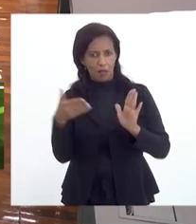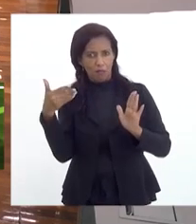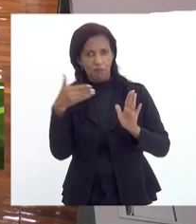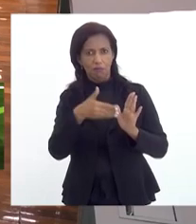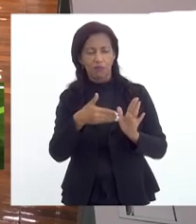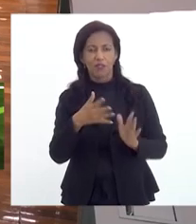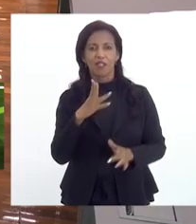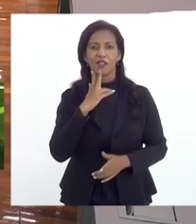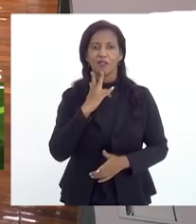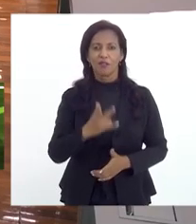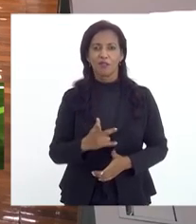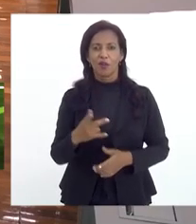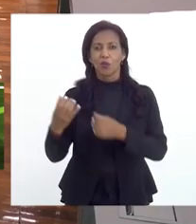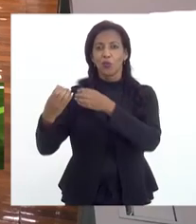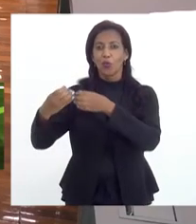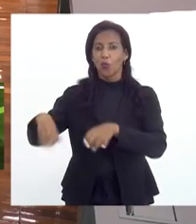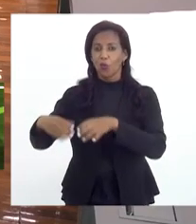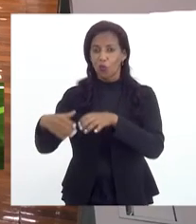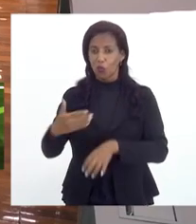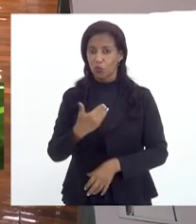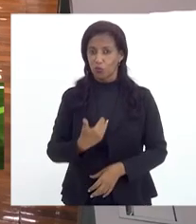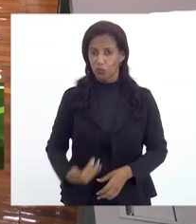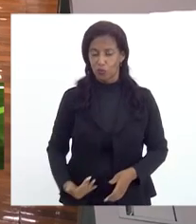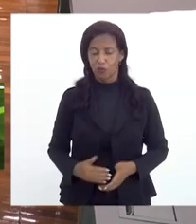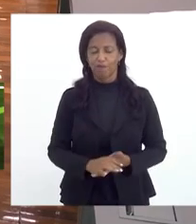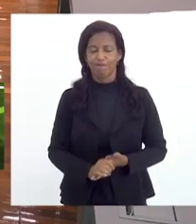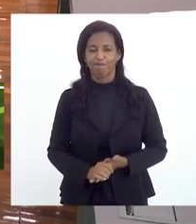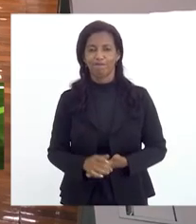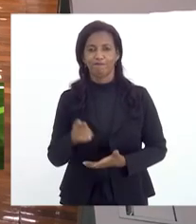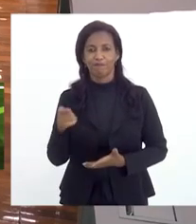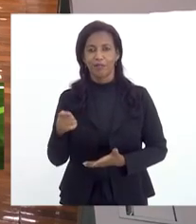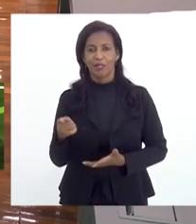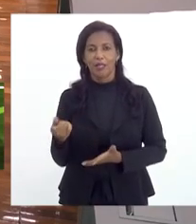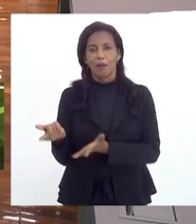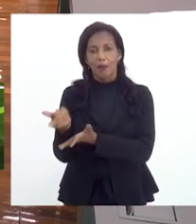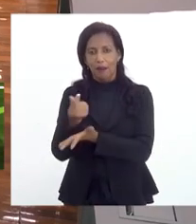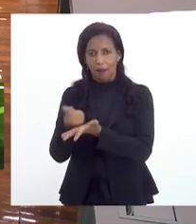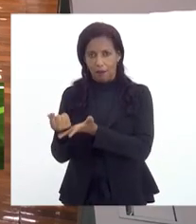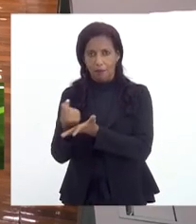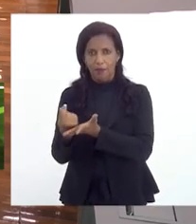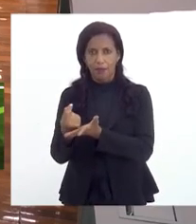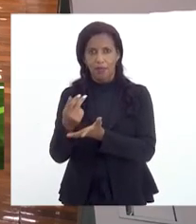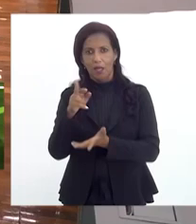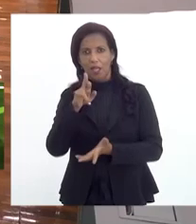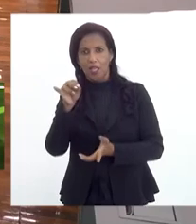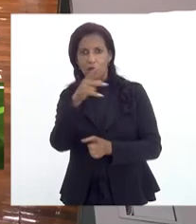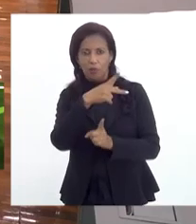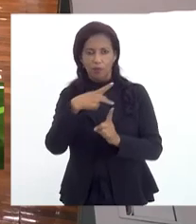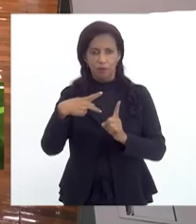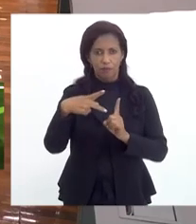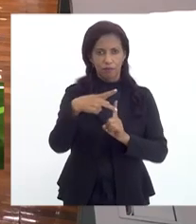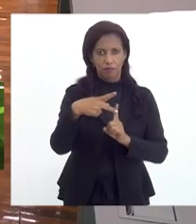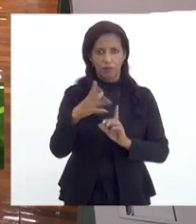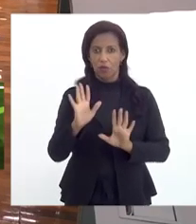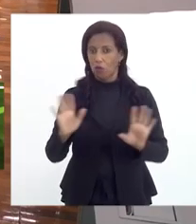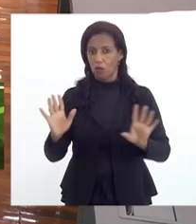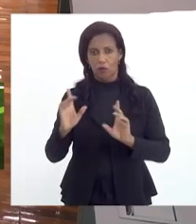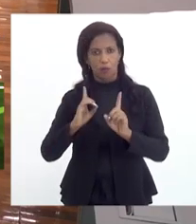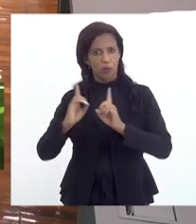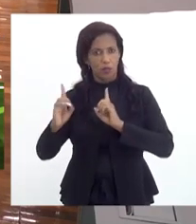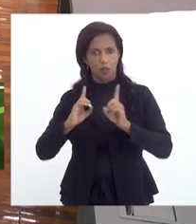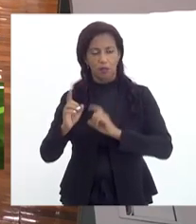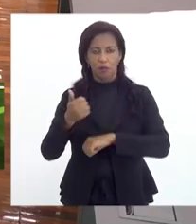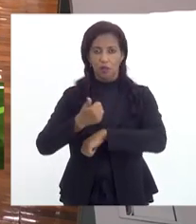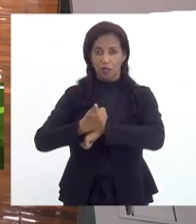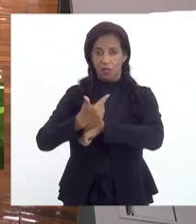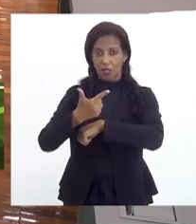E falou Do concurso público Que é justamente Para capitalizar O Rio Previdência Então Nós não vamos Abrir o debate São